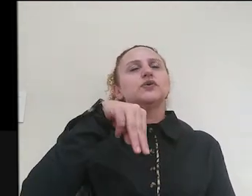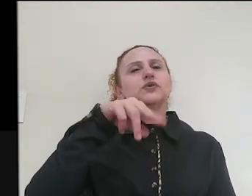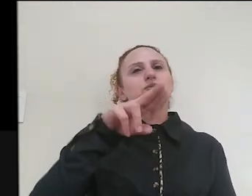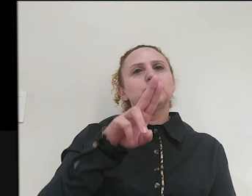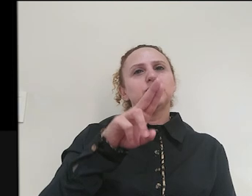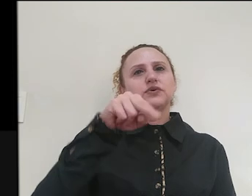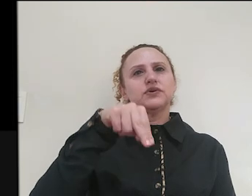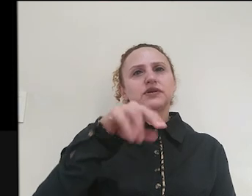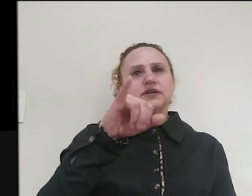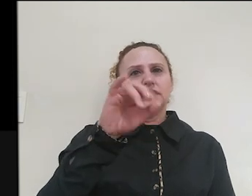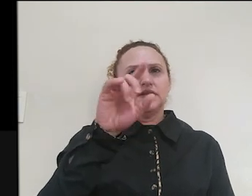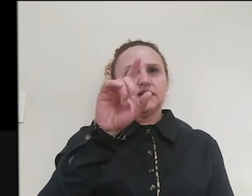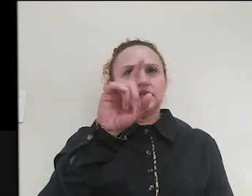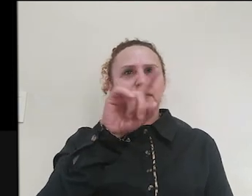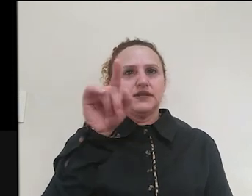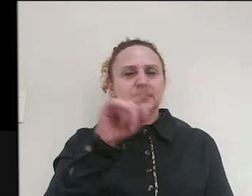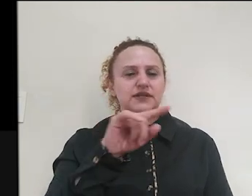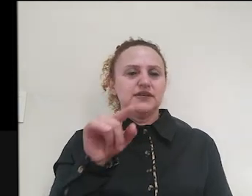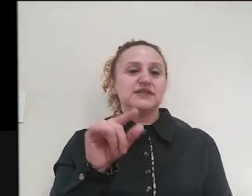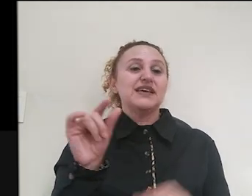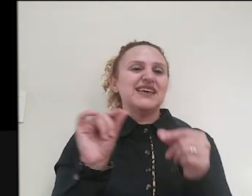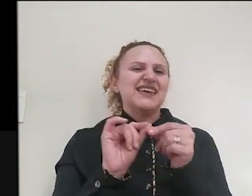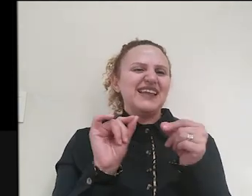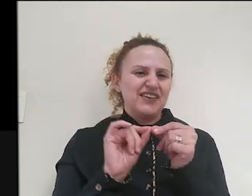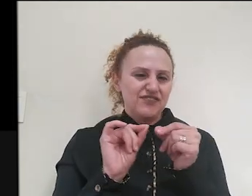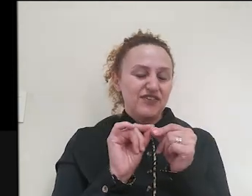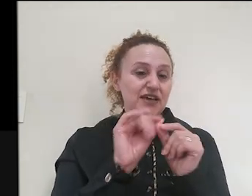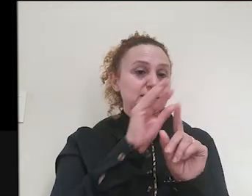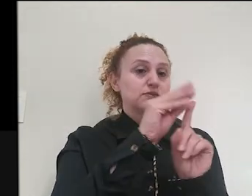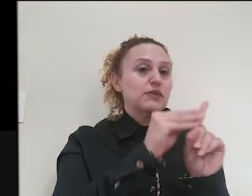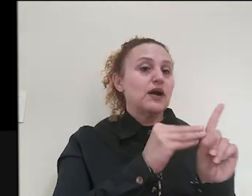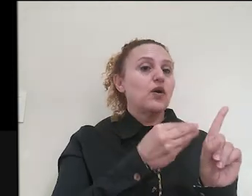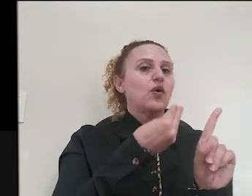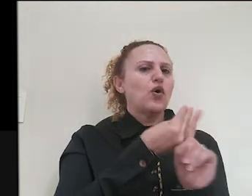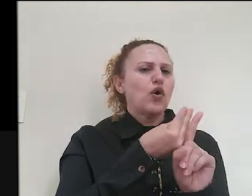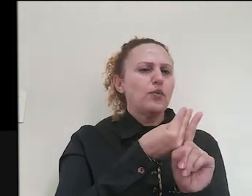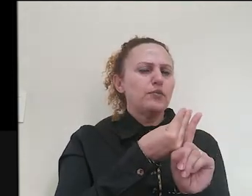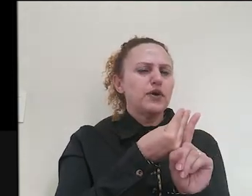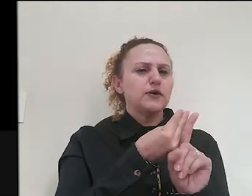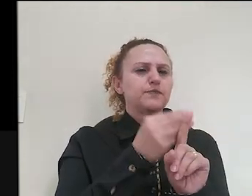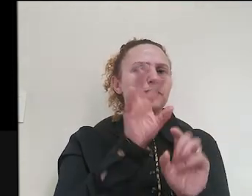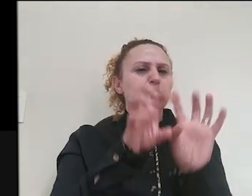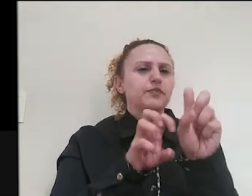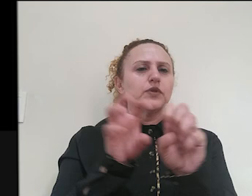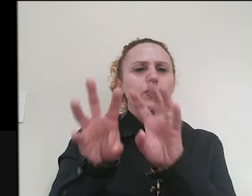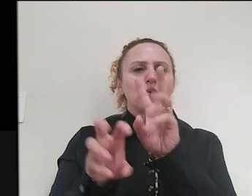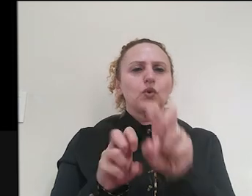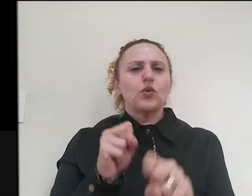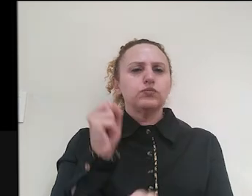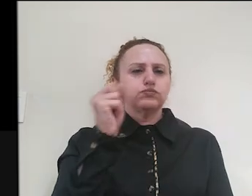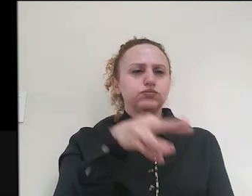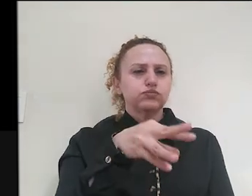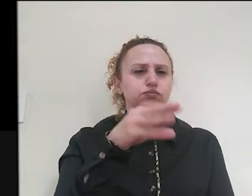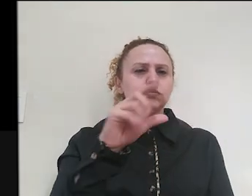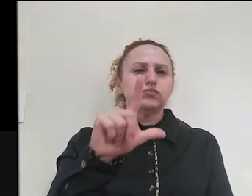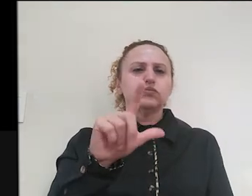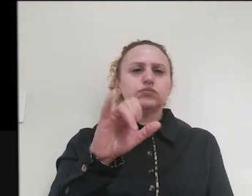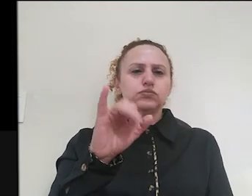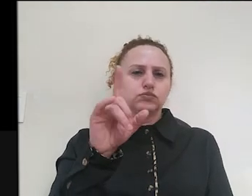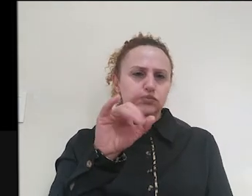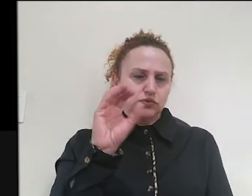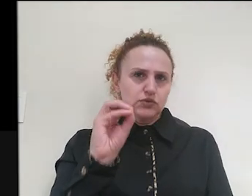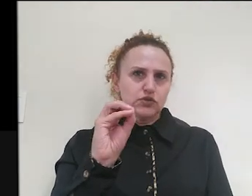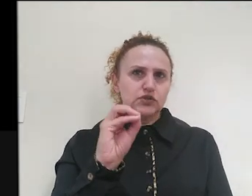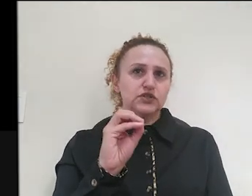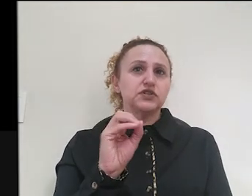lixo, então, também tentando dar uma outra interpretação para aquilo que a gente considera que é impossível de manter na nossa vida, ou com